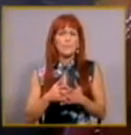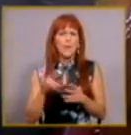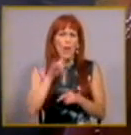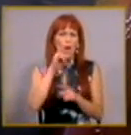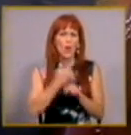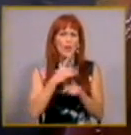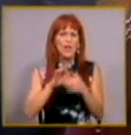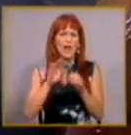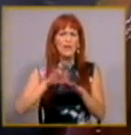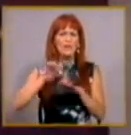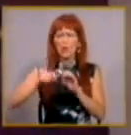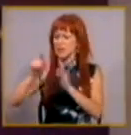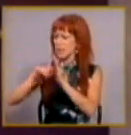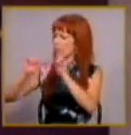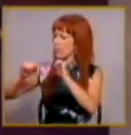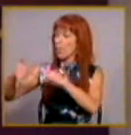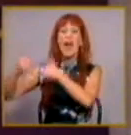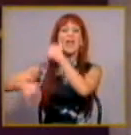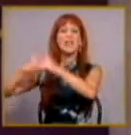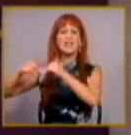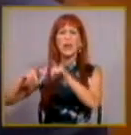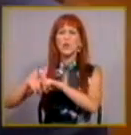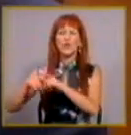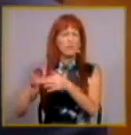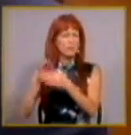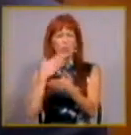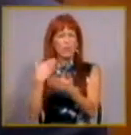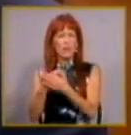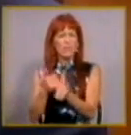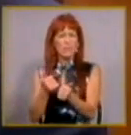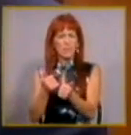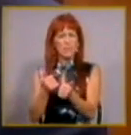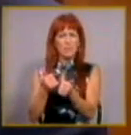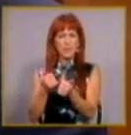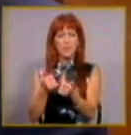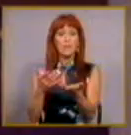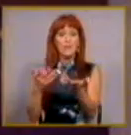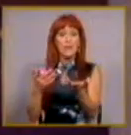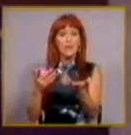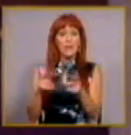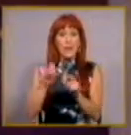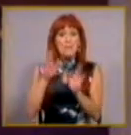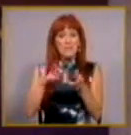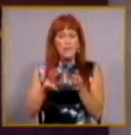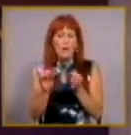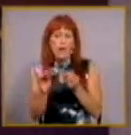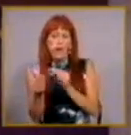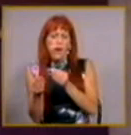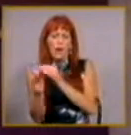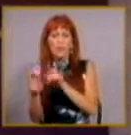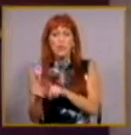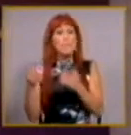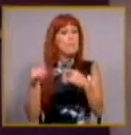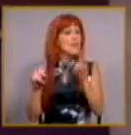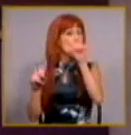questões em relação ao pacto de agressão que não são adequados, que não são adequados, ou seja, que precisavam de ser afinados, de certa forma,